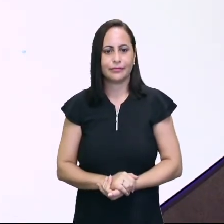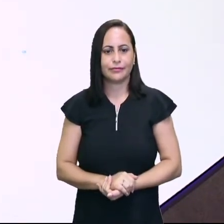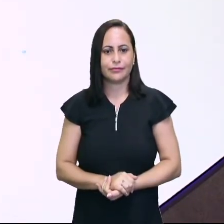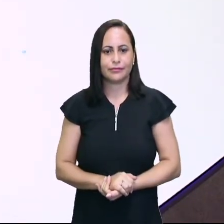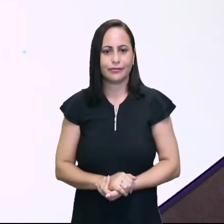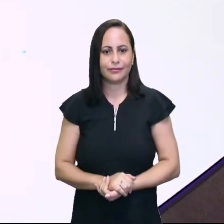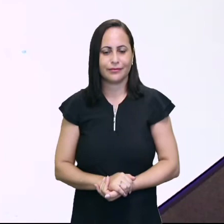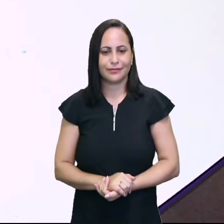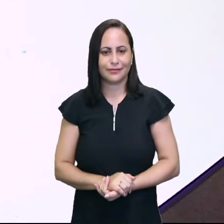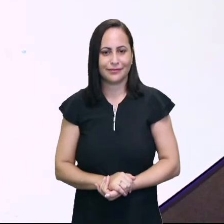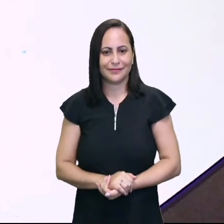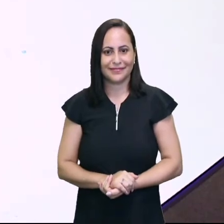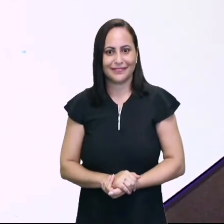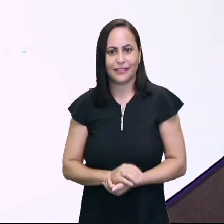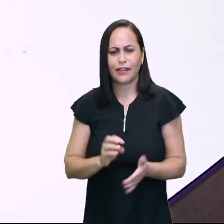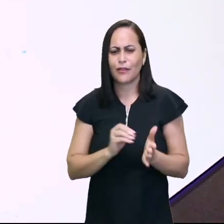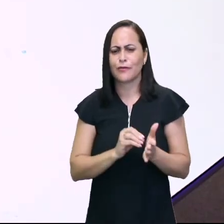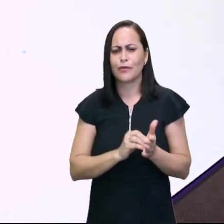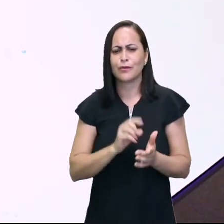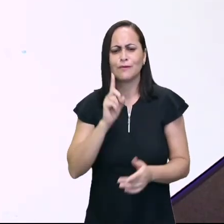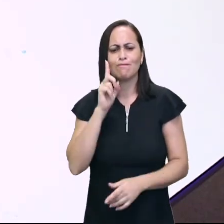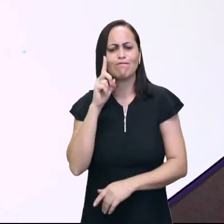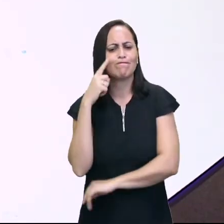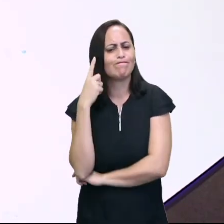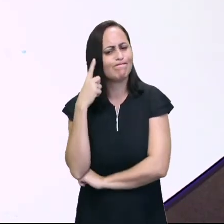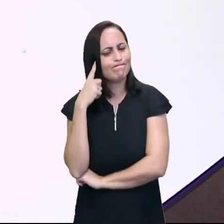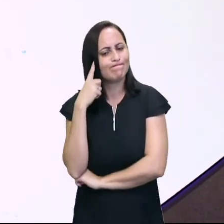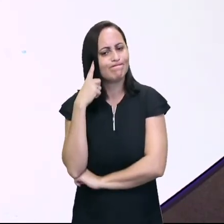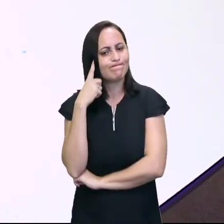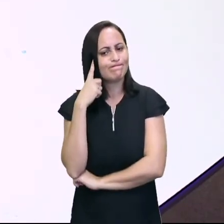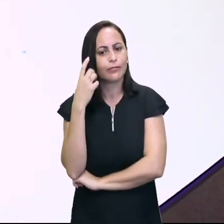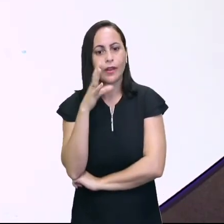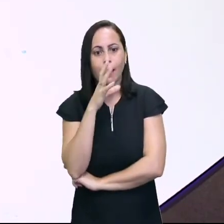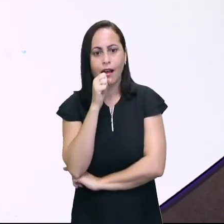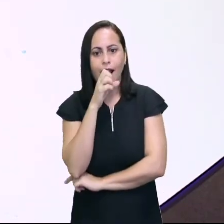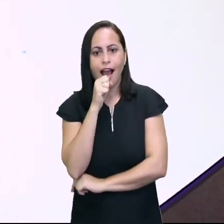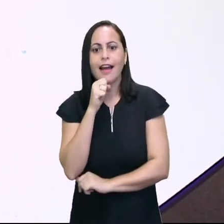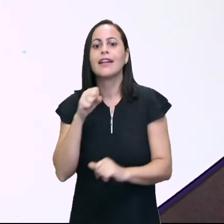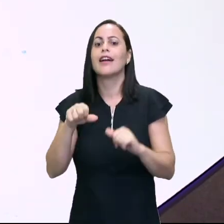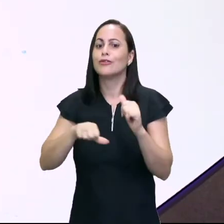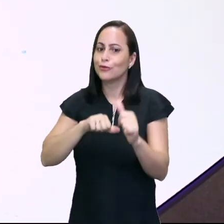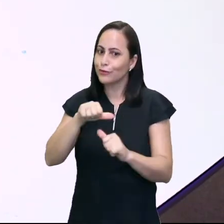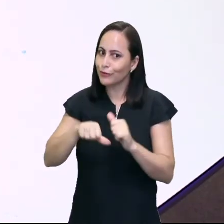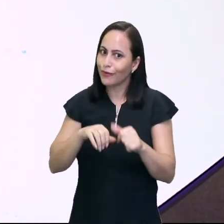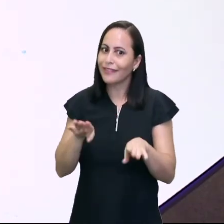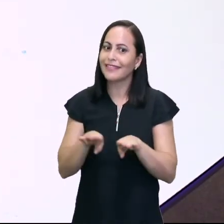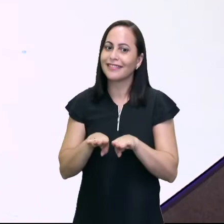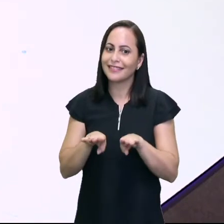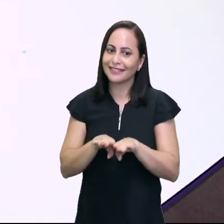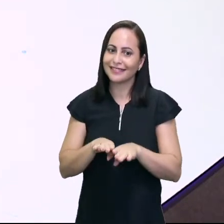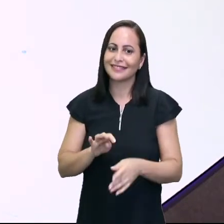Isso. Agora tá faltando um. O laranja tá aqui embaixo e o seu está aqui em cima.